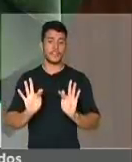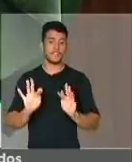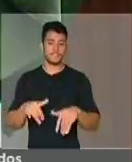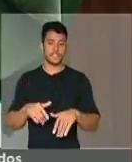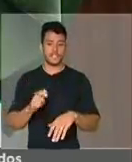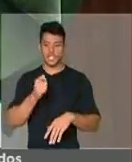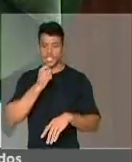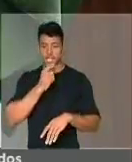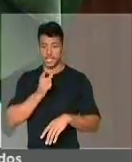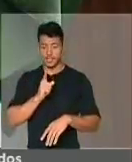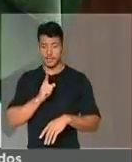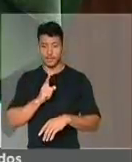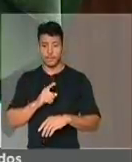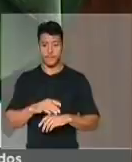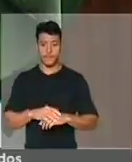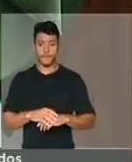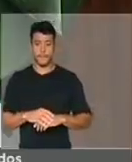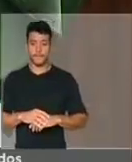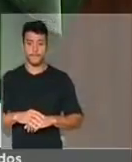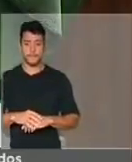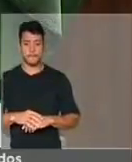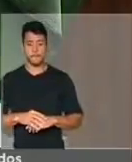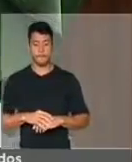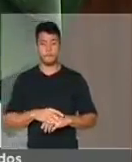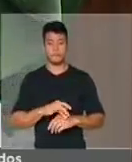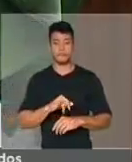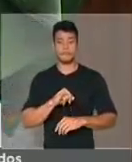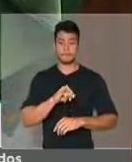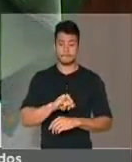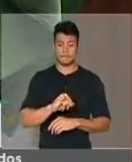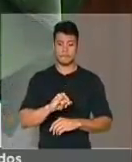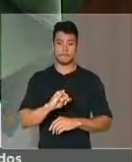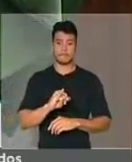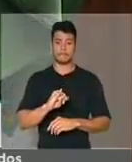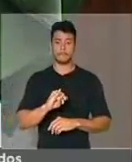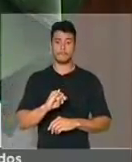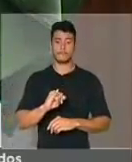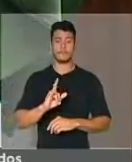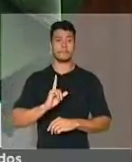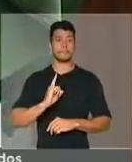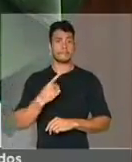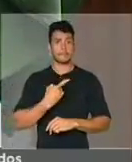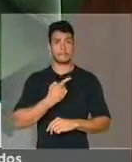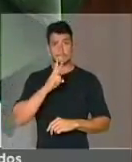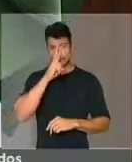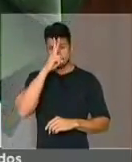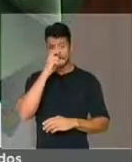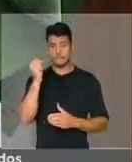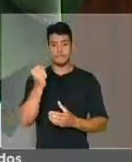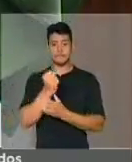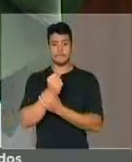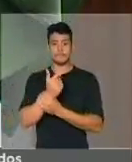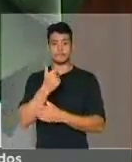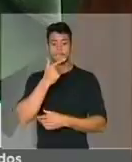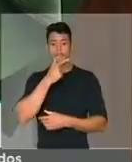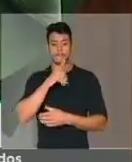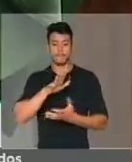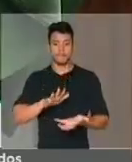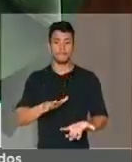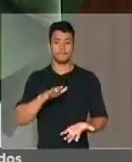vencida, enquanto as forças de segurança não ocupam o terreno hoje denominado